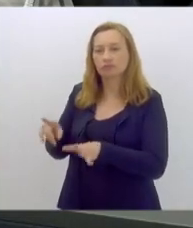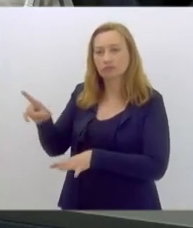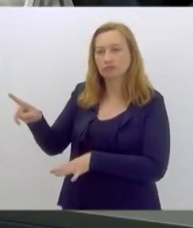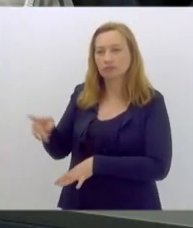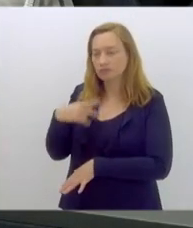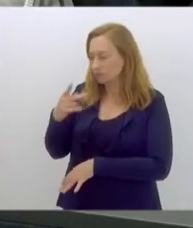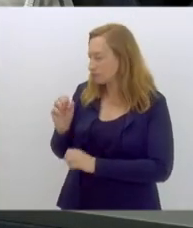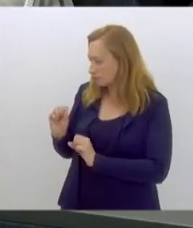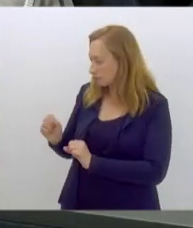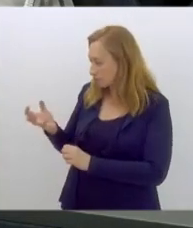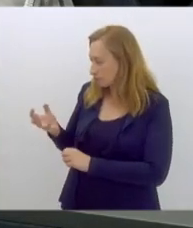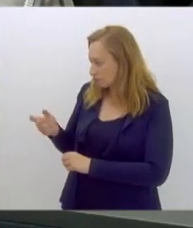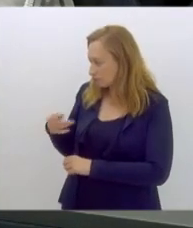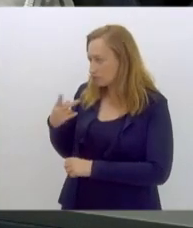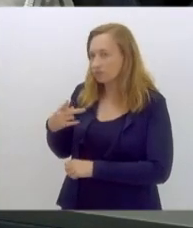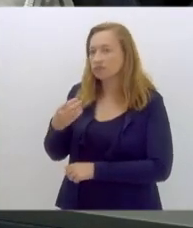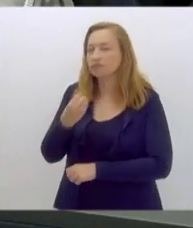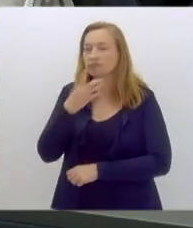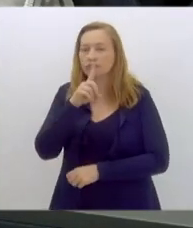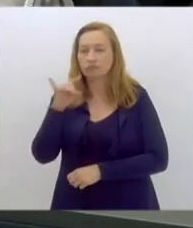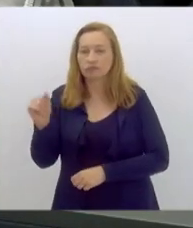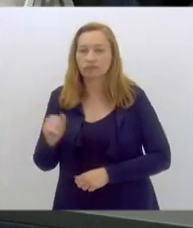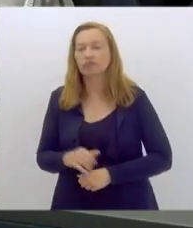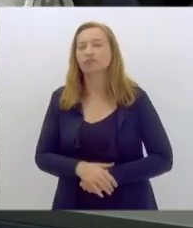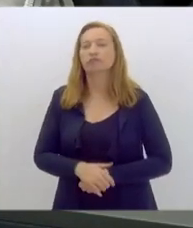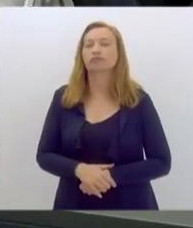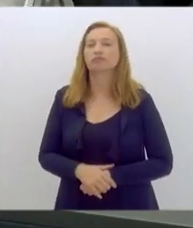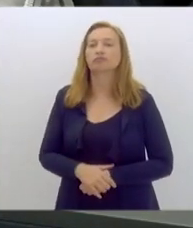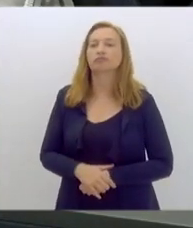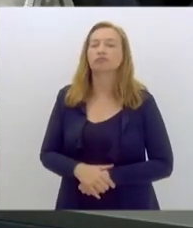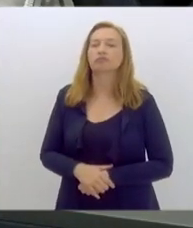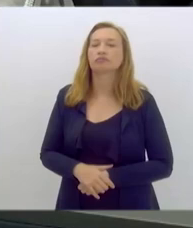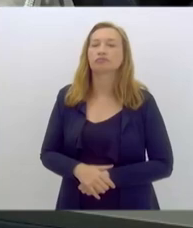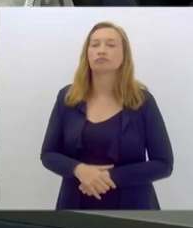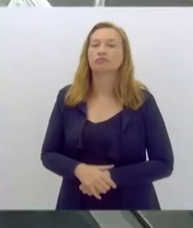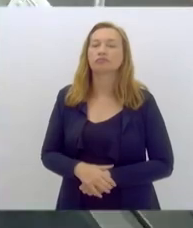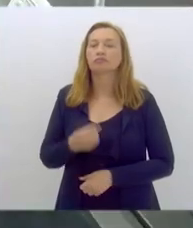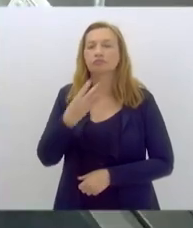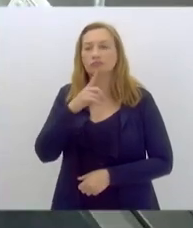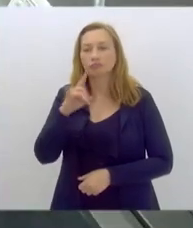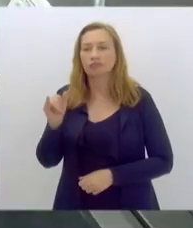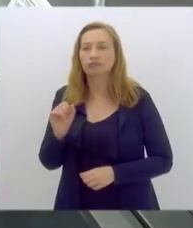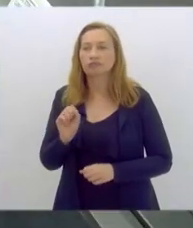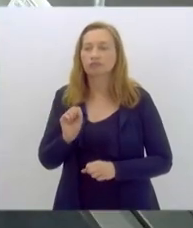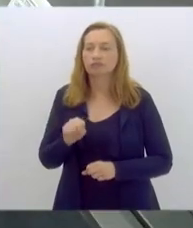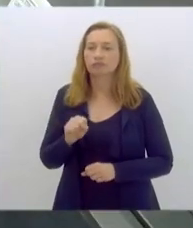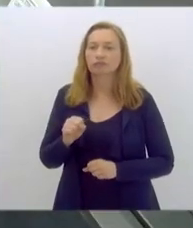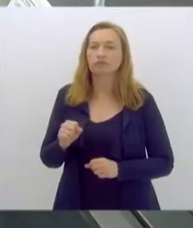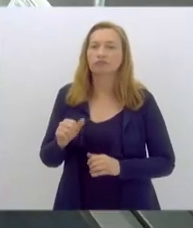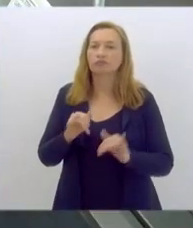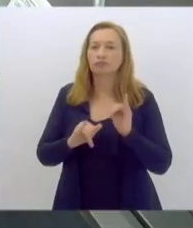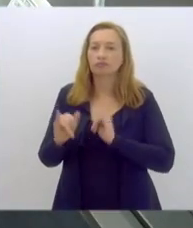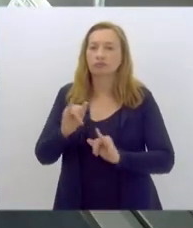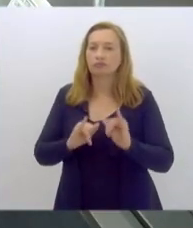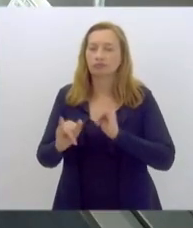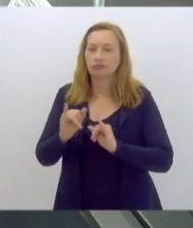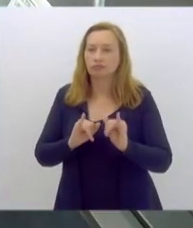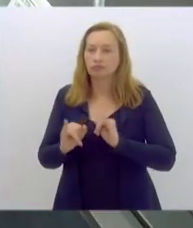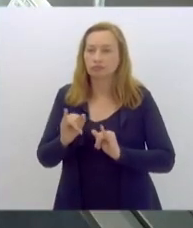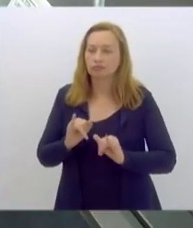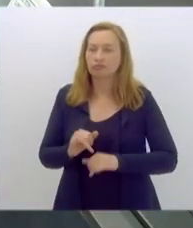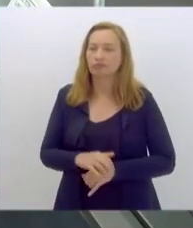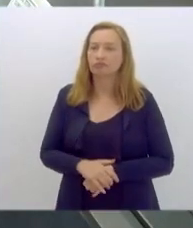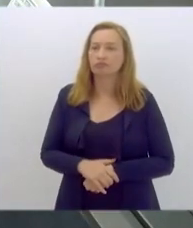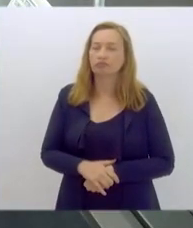pode ser palavras Stephanie Bom dia a todos Sim esses dados são são